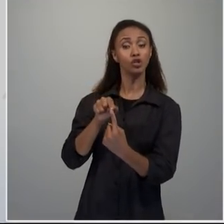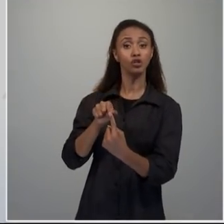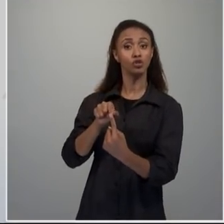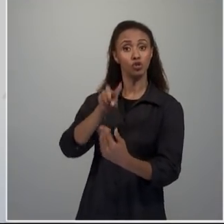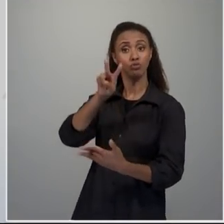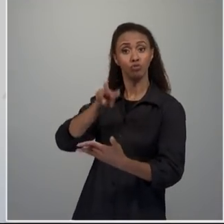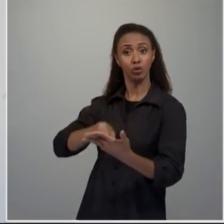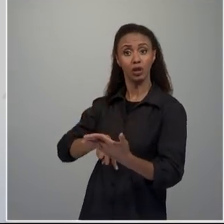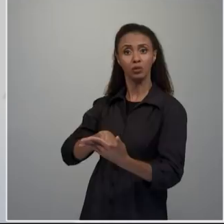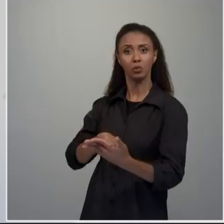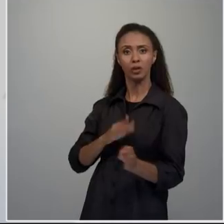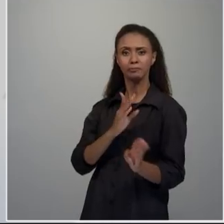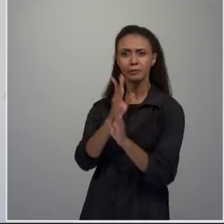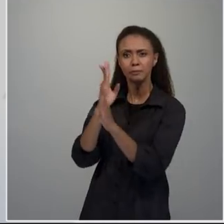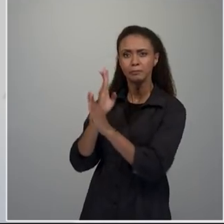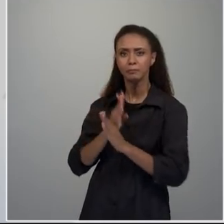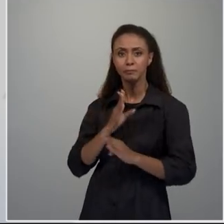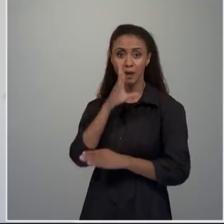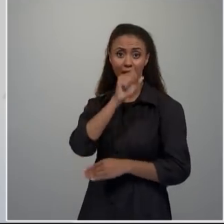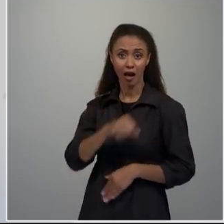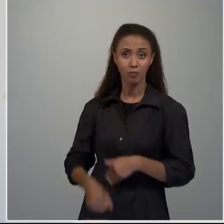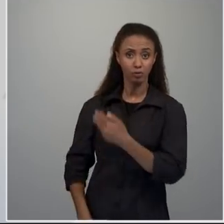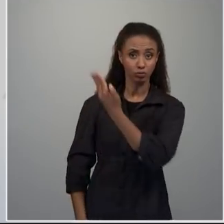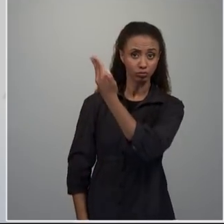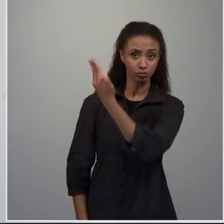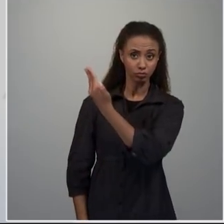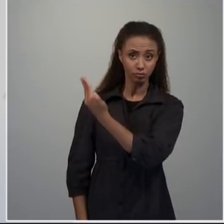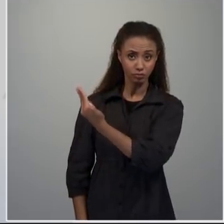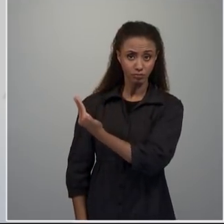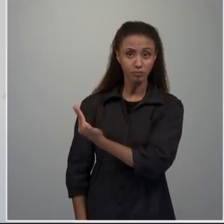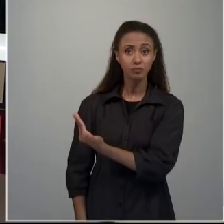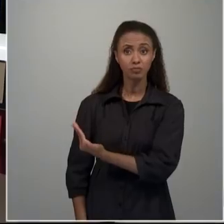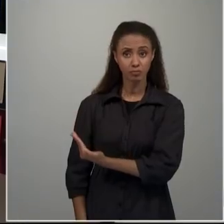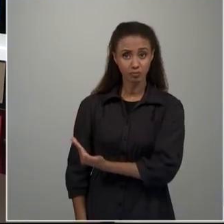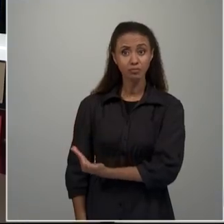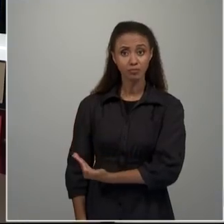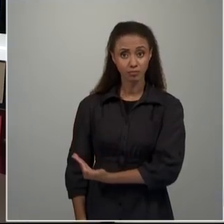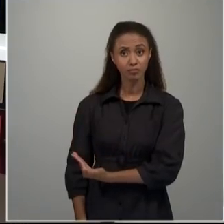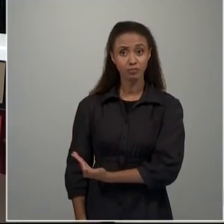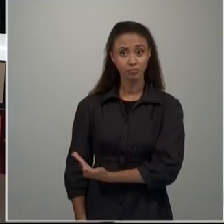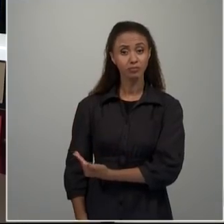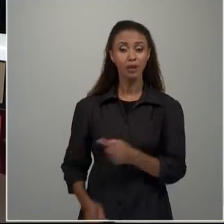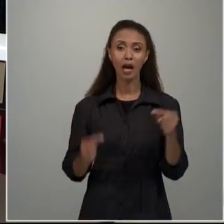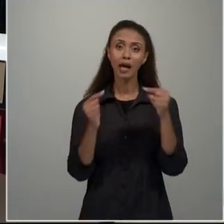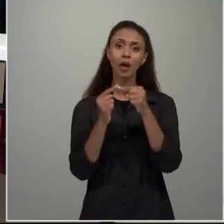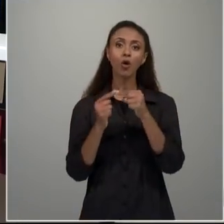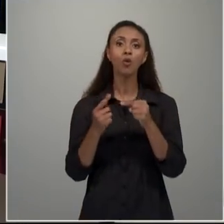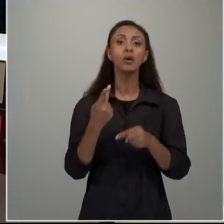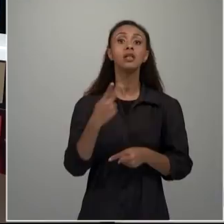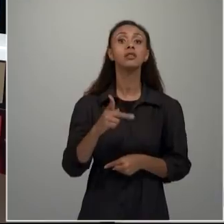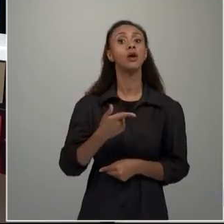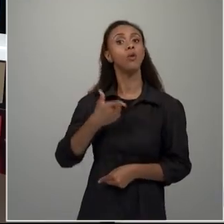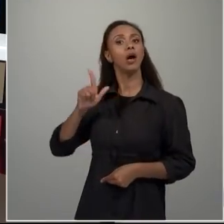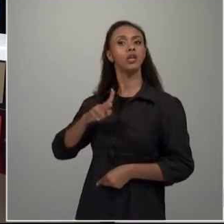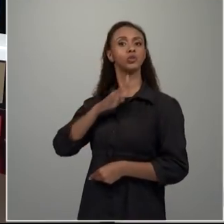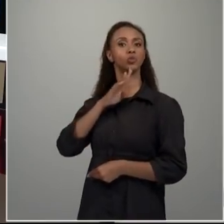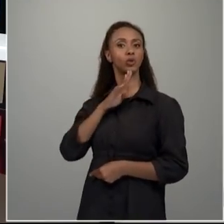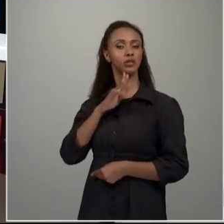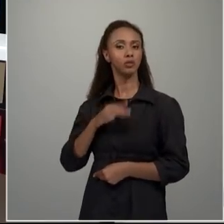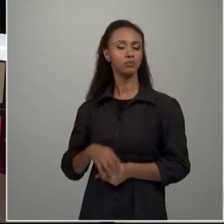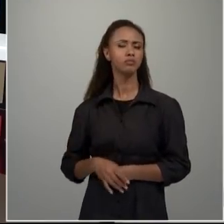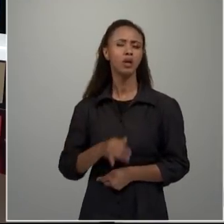identificar rapidamente e vai trabalhar com o seu conhecimento prévio ok então vamos dar uma olhada aqui a gente tem alguns